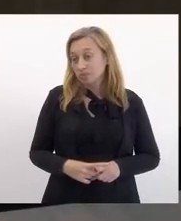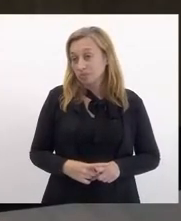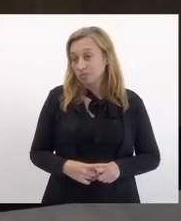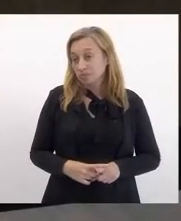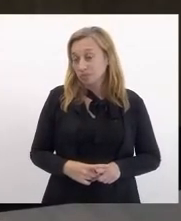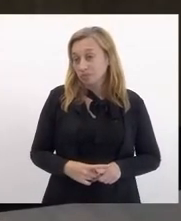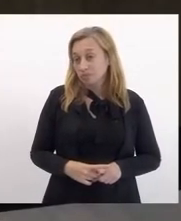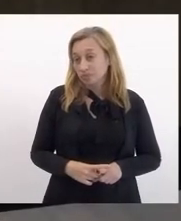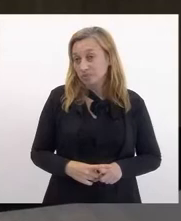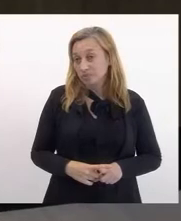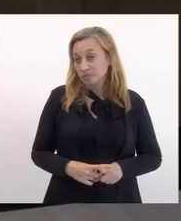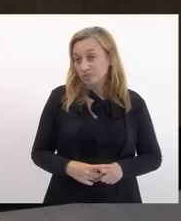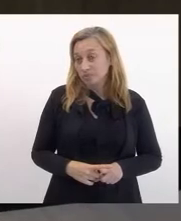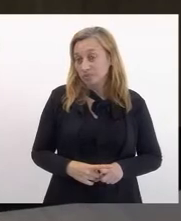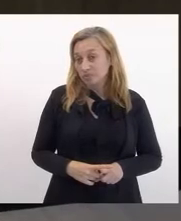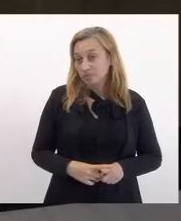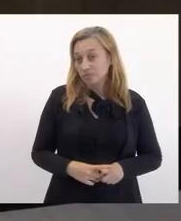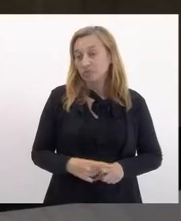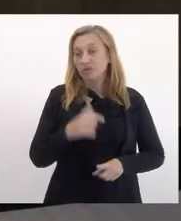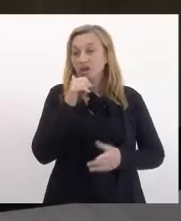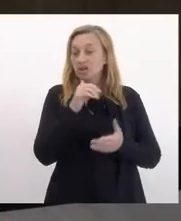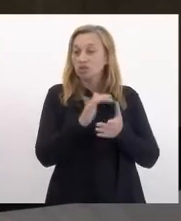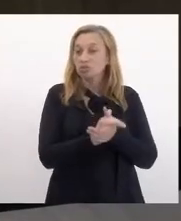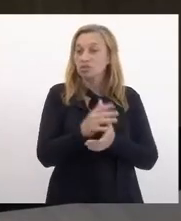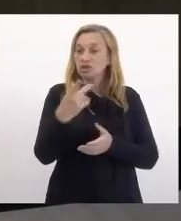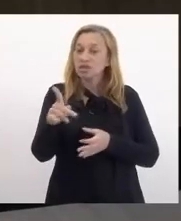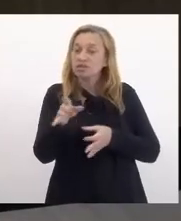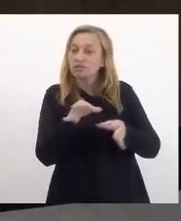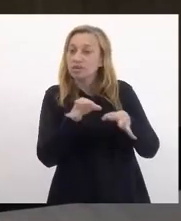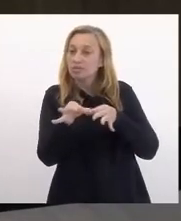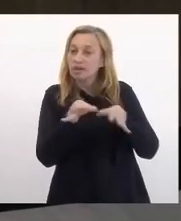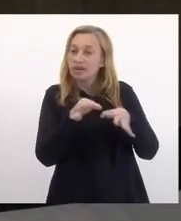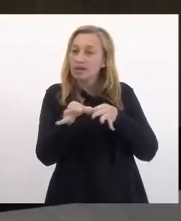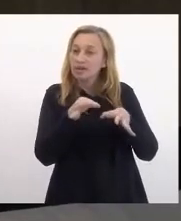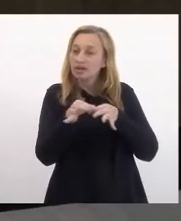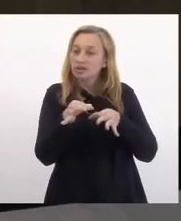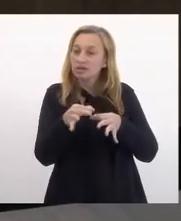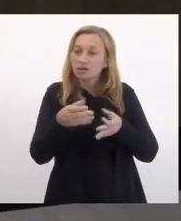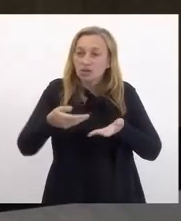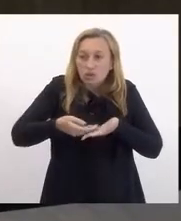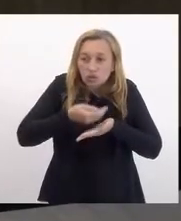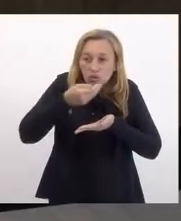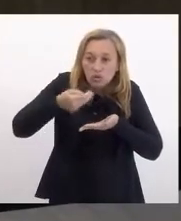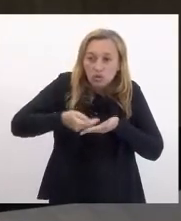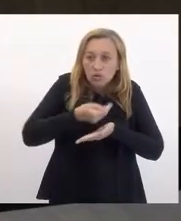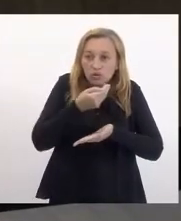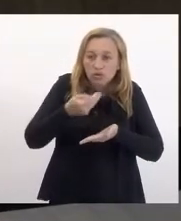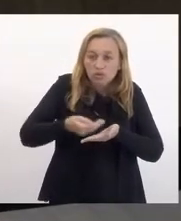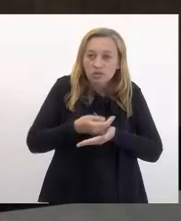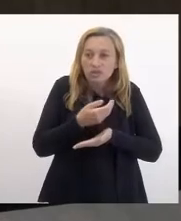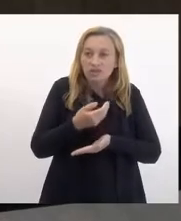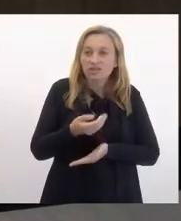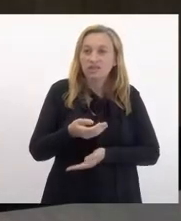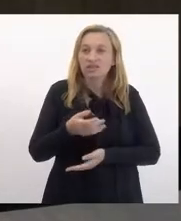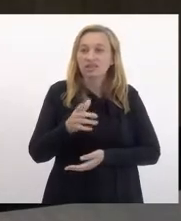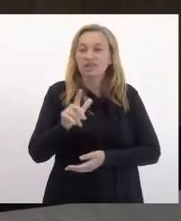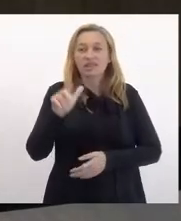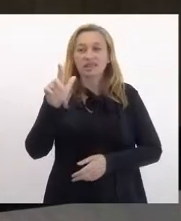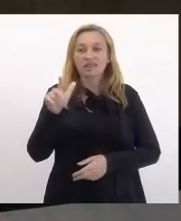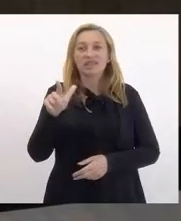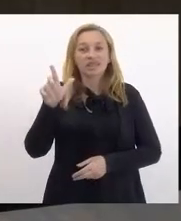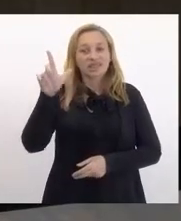romana, né, esposa do milanês, preparava exatamente uma sopa de cavalo cansado. Né? E